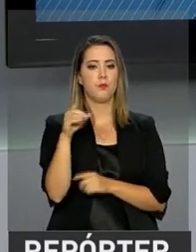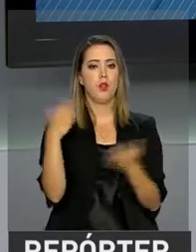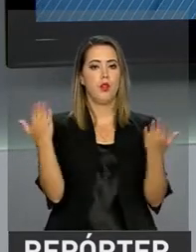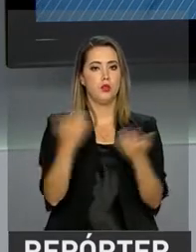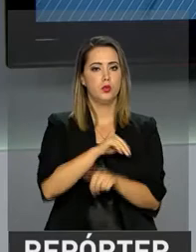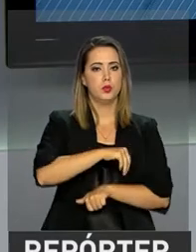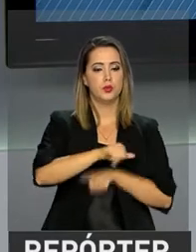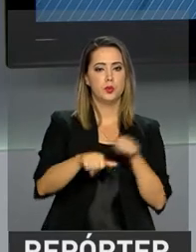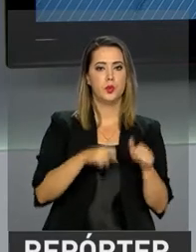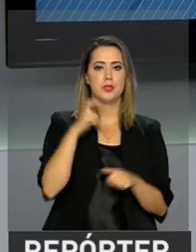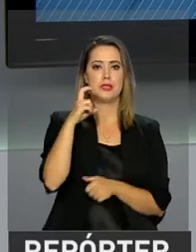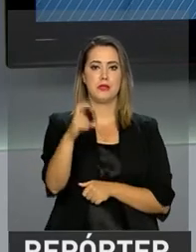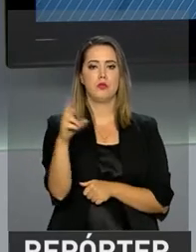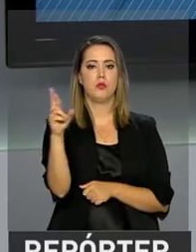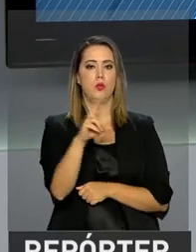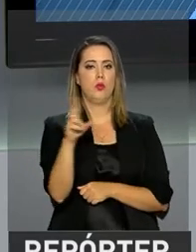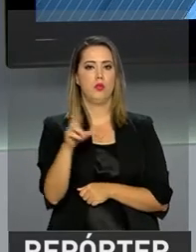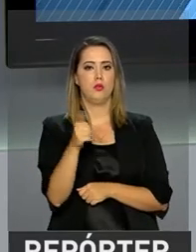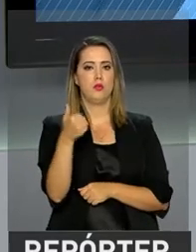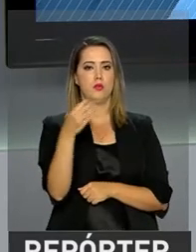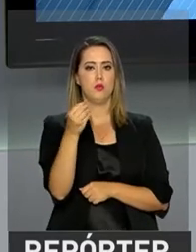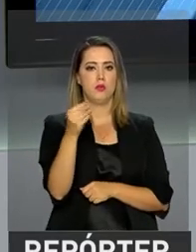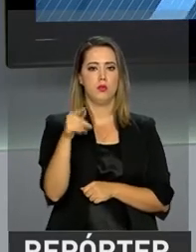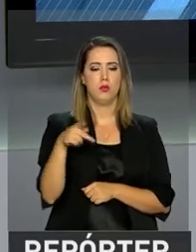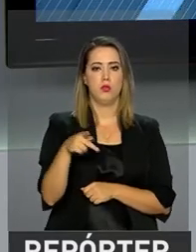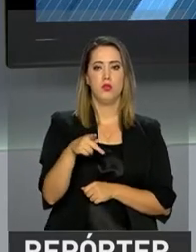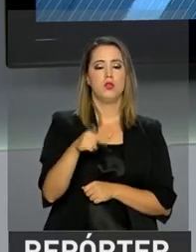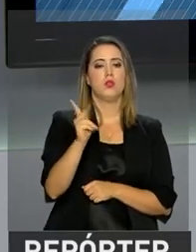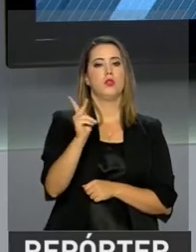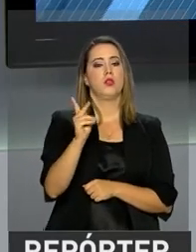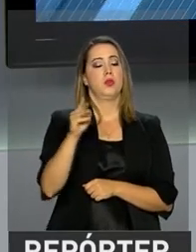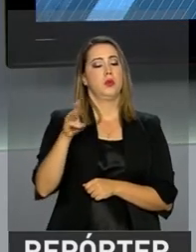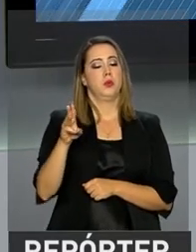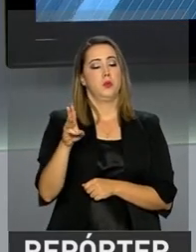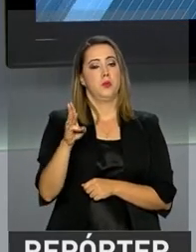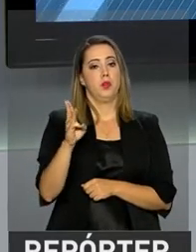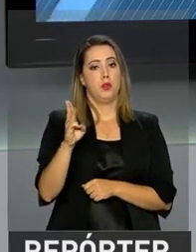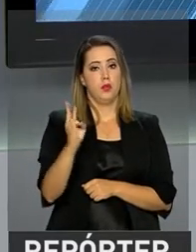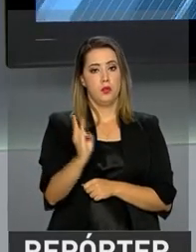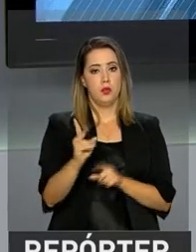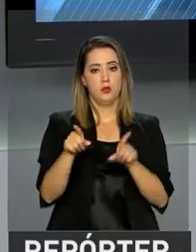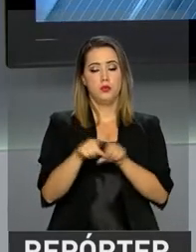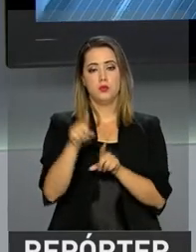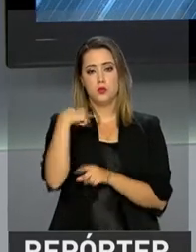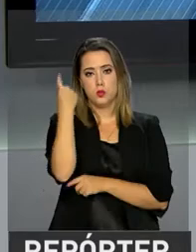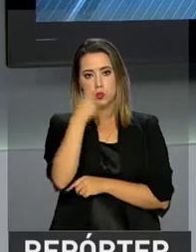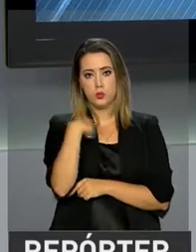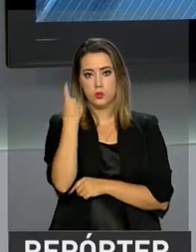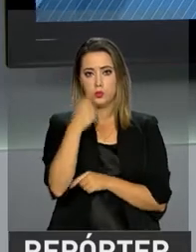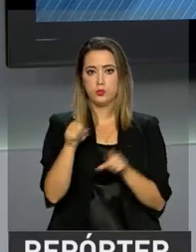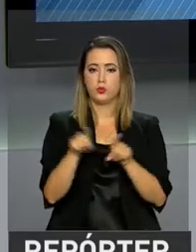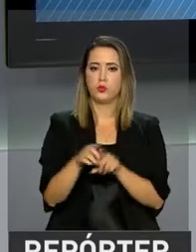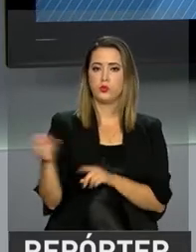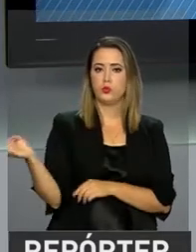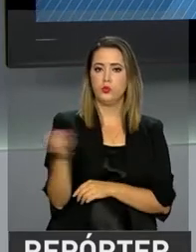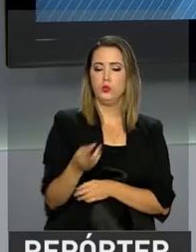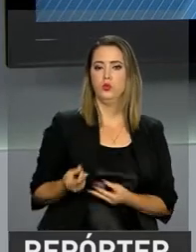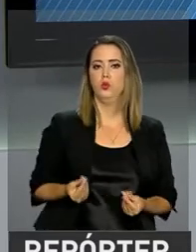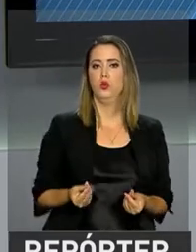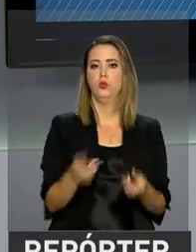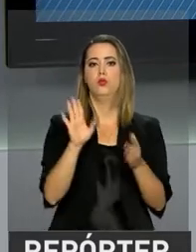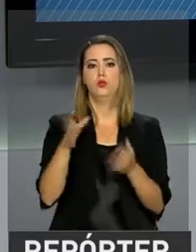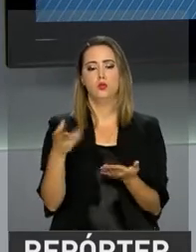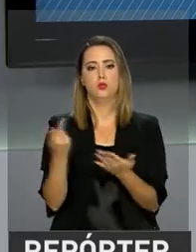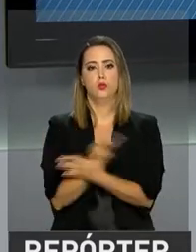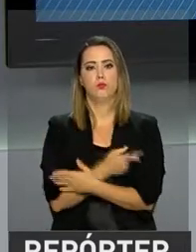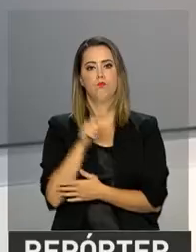3,50 para R$ 5,00 a cada 100 kWh consumido. De acordo com a decisão da ANEEL, o novo valor já passa a valer